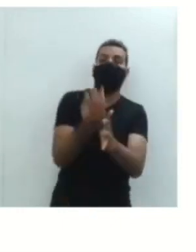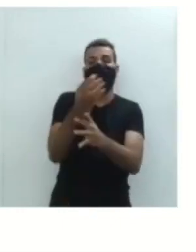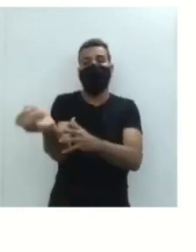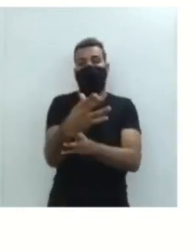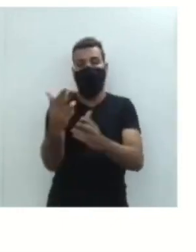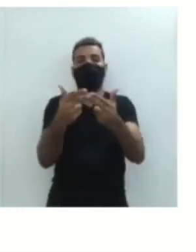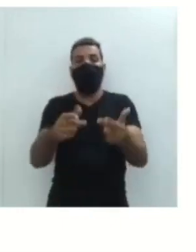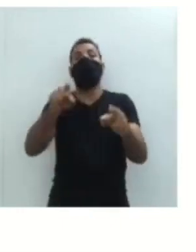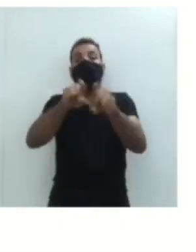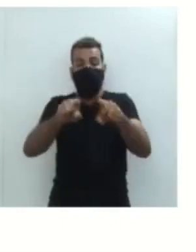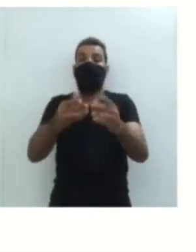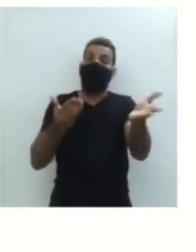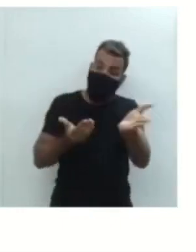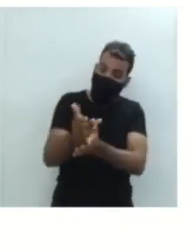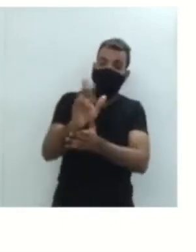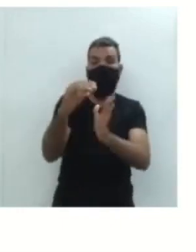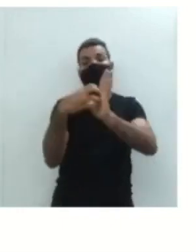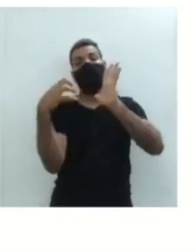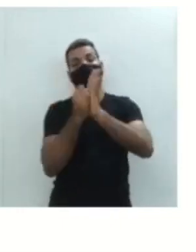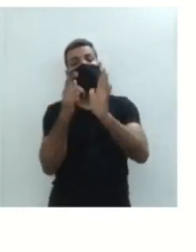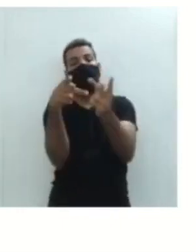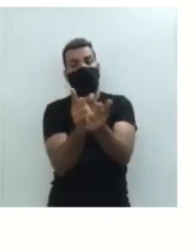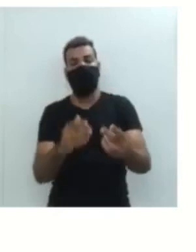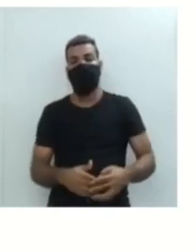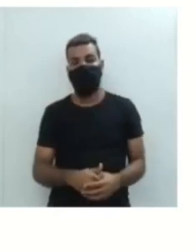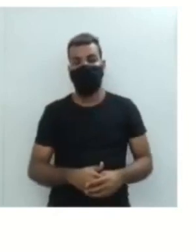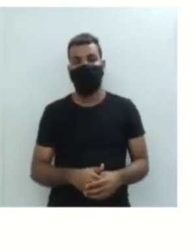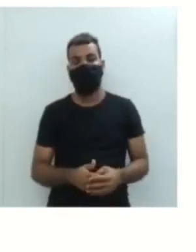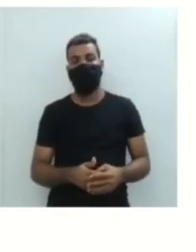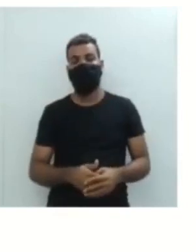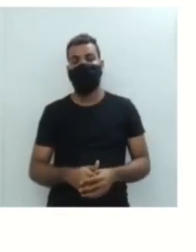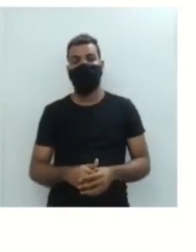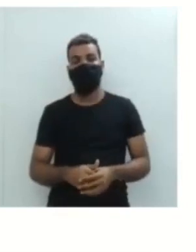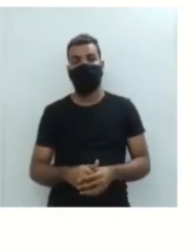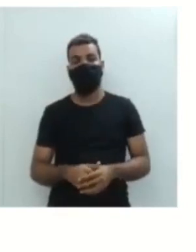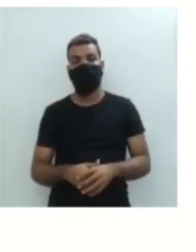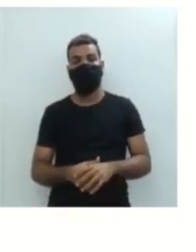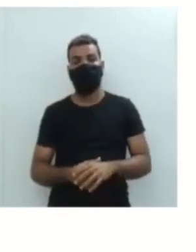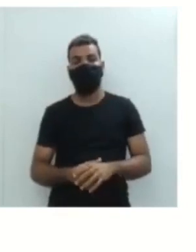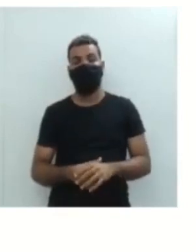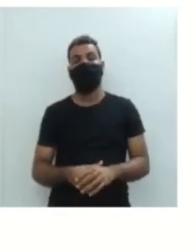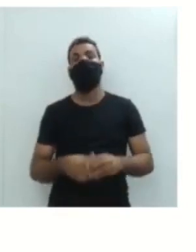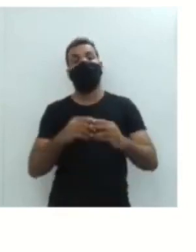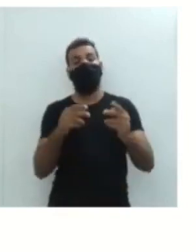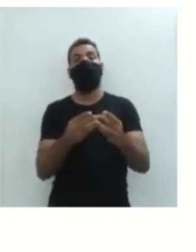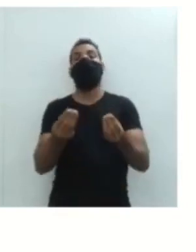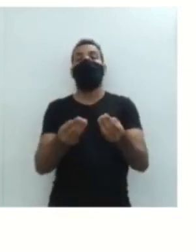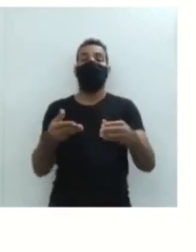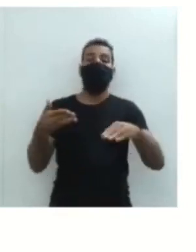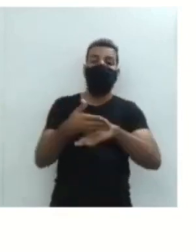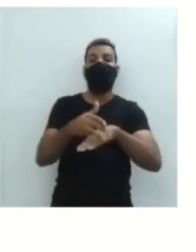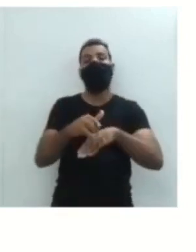novo e a partir então eu vou cadastrar esse prato eu vou somar o objeto do repositório para que eu possa